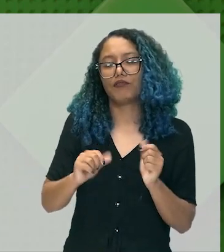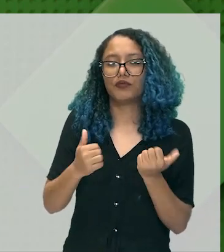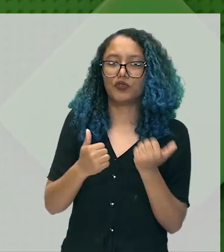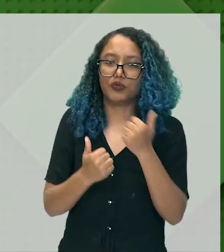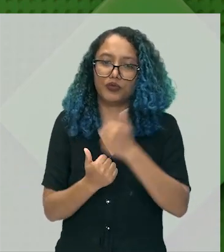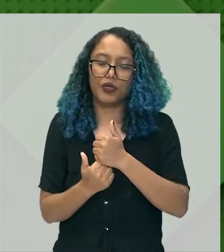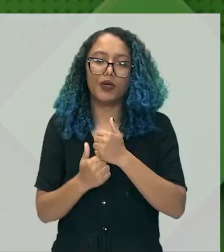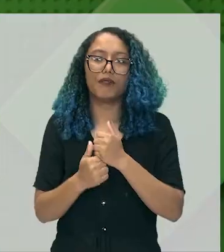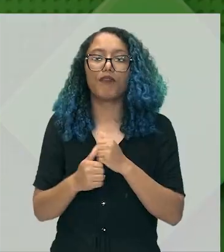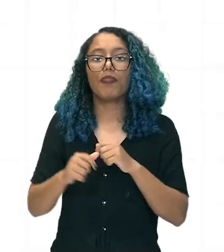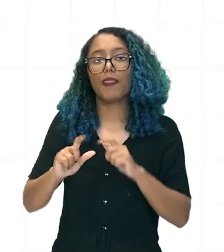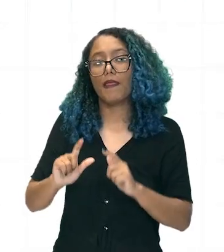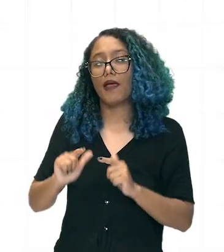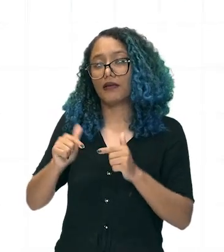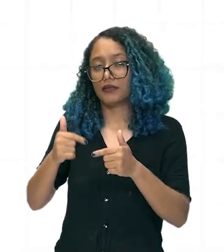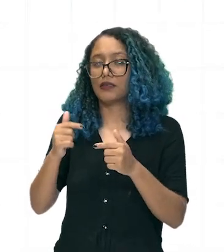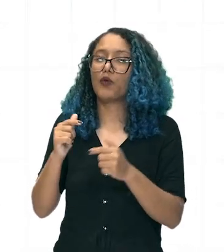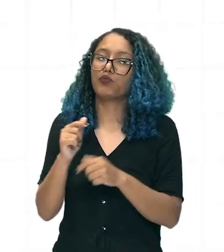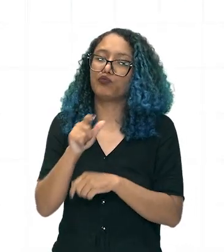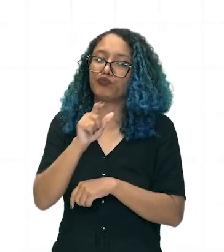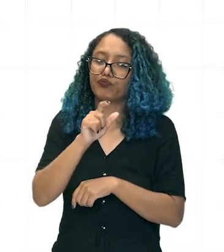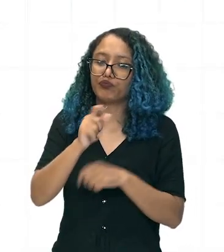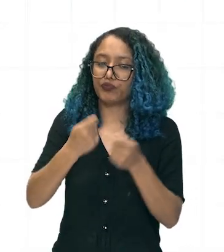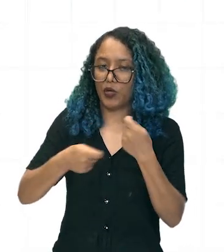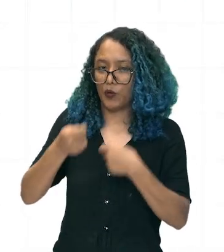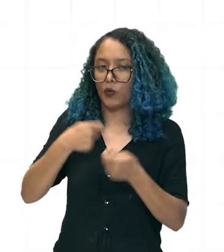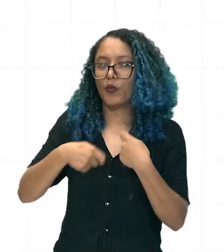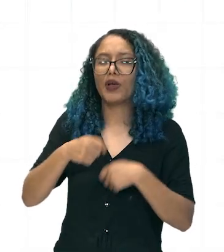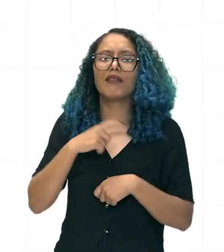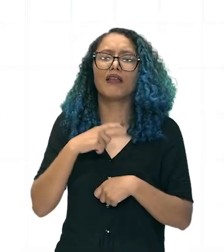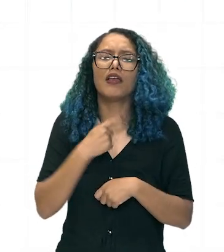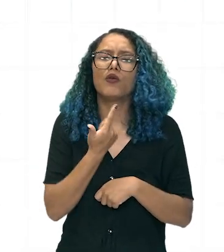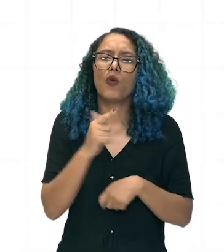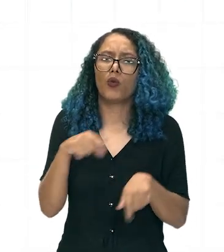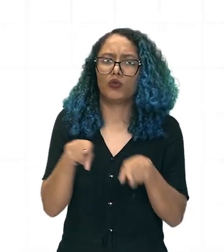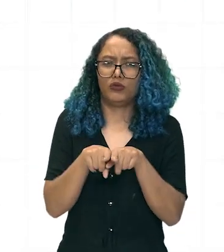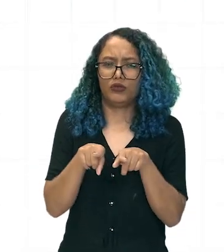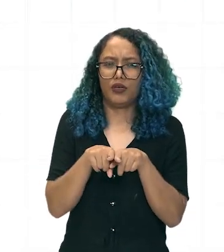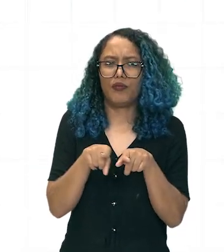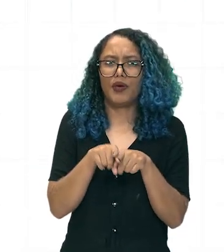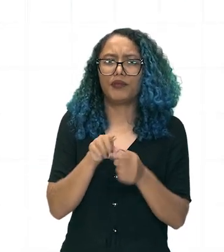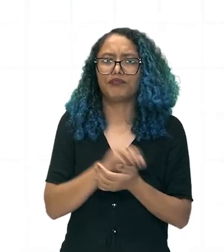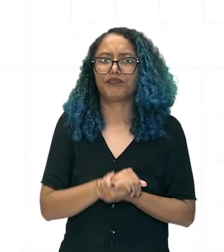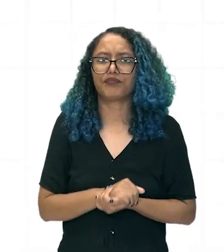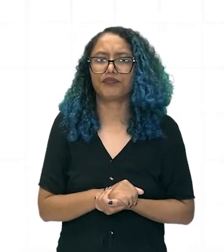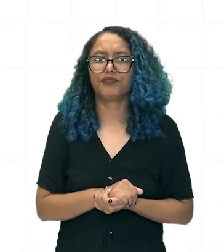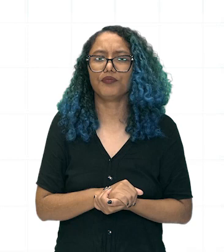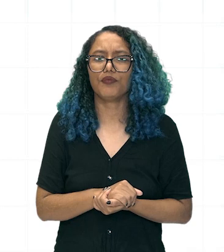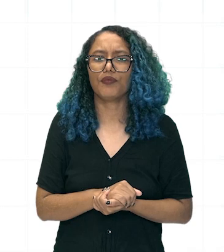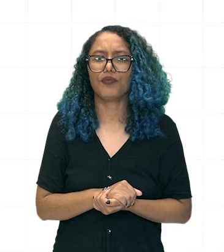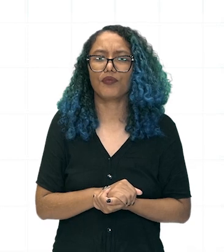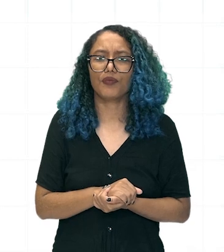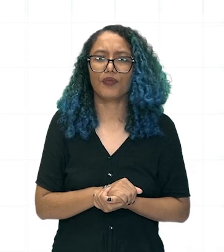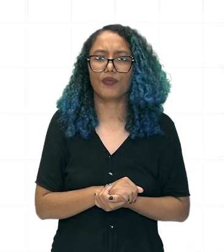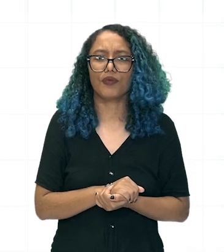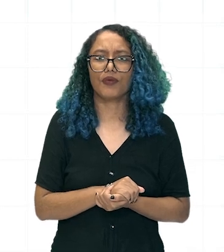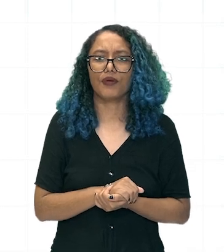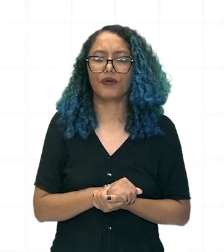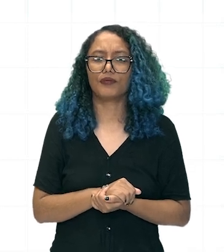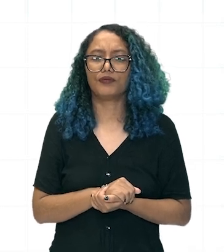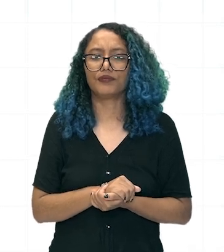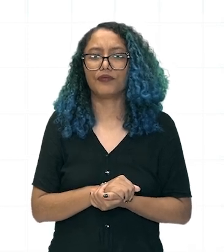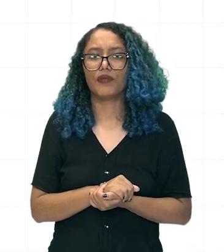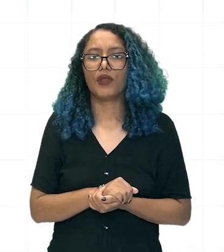atividades econômicas. Tem outros impactos. Esses impactos, eles estão relacionados aqui especificamente na Amazônia com